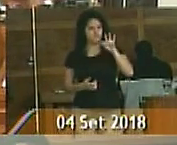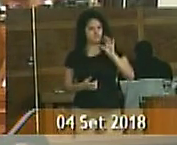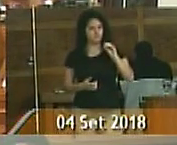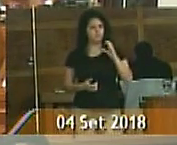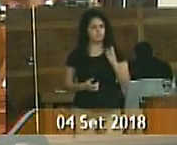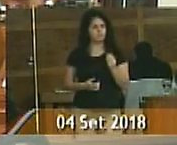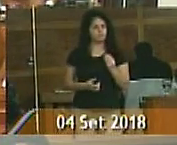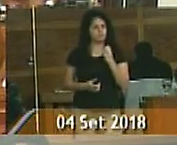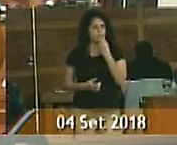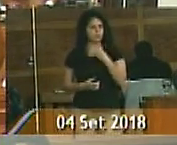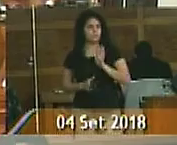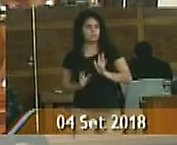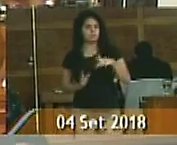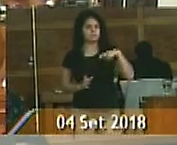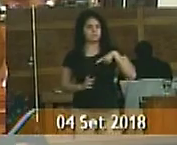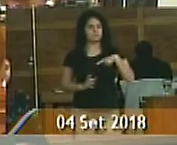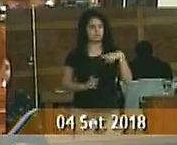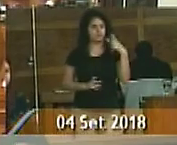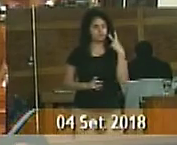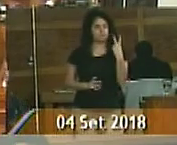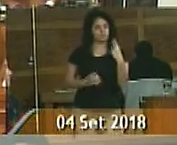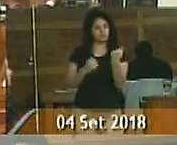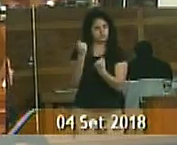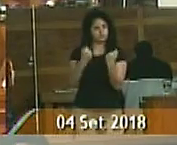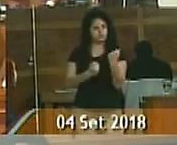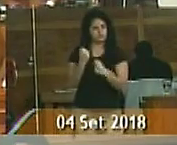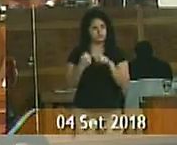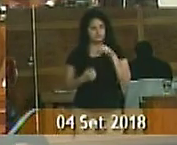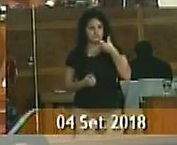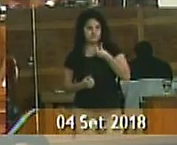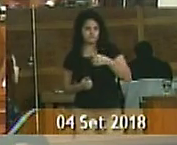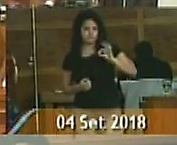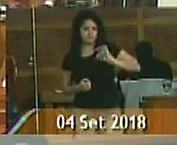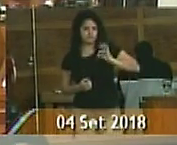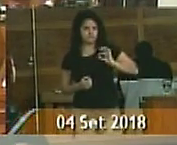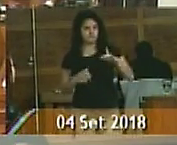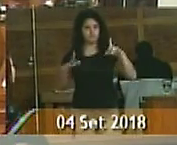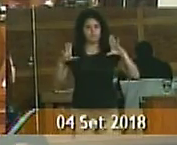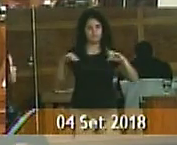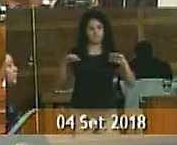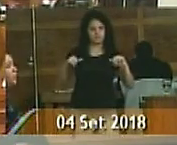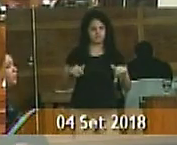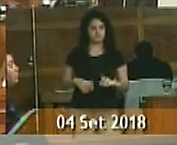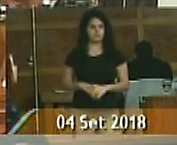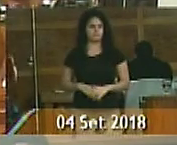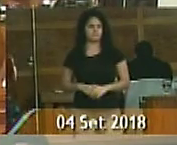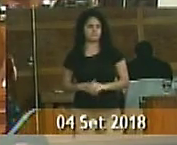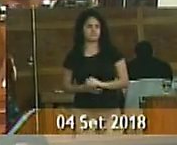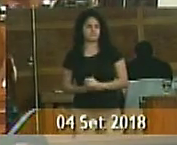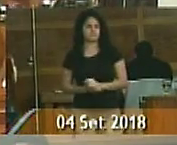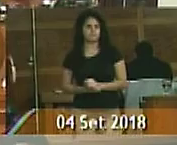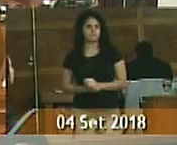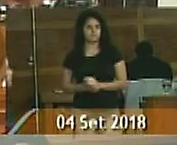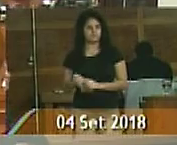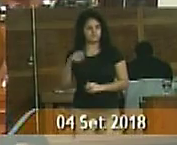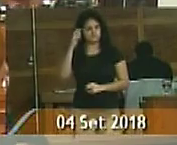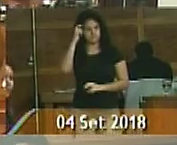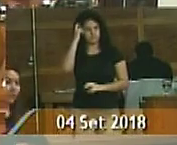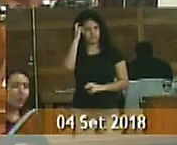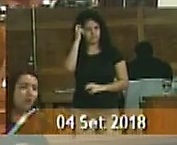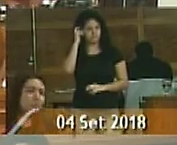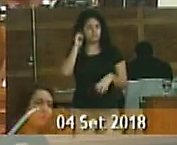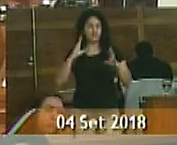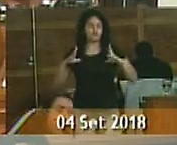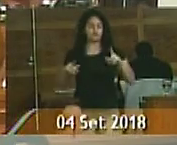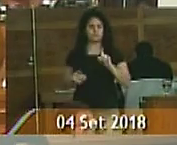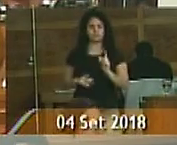tinha 2 viaturas e 6 polícia lá. À toa. À toa. Eu avisei. Não estava à toa não,